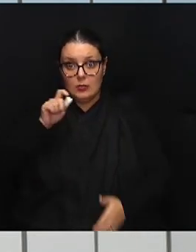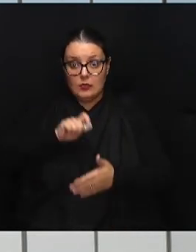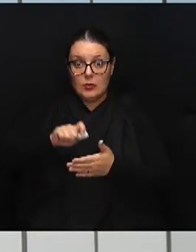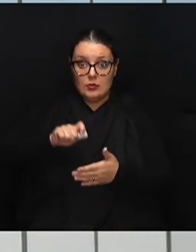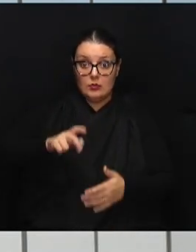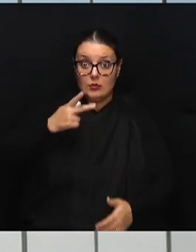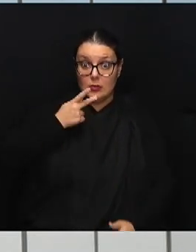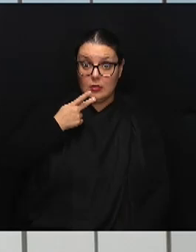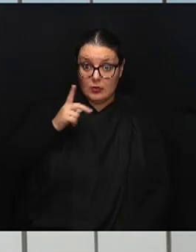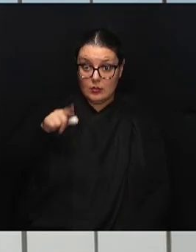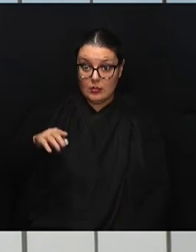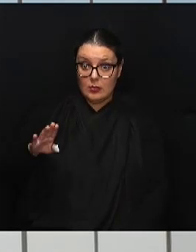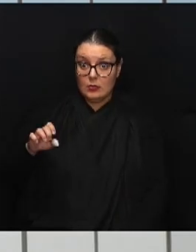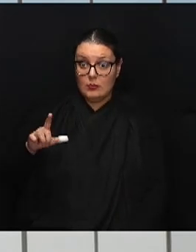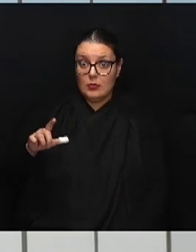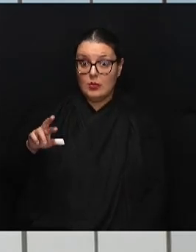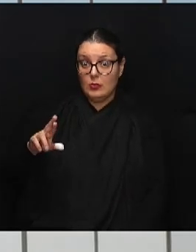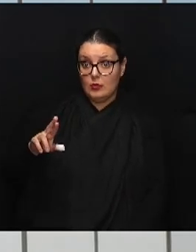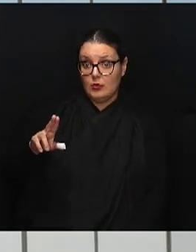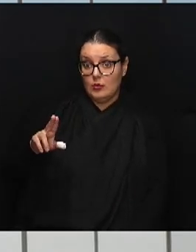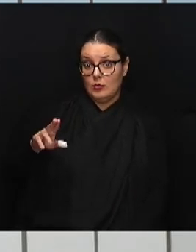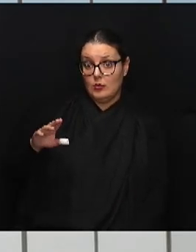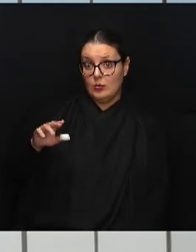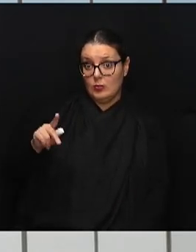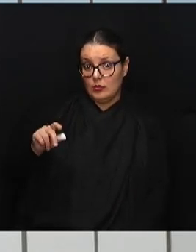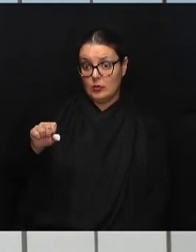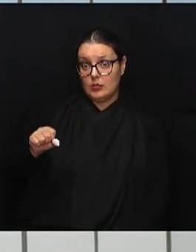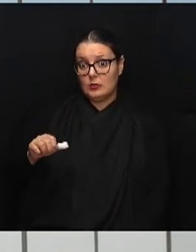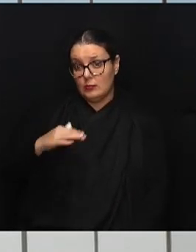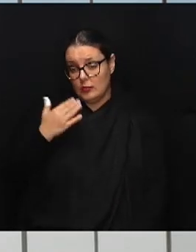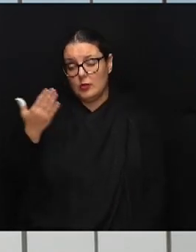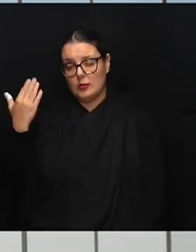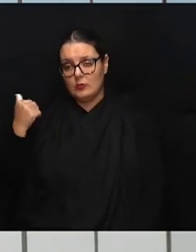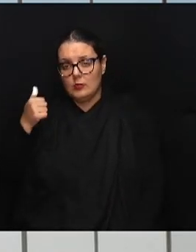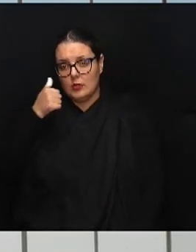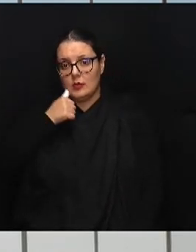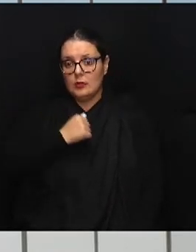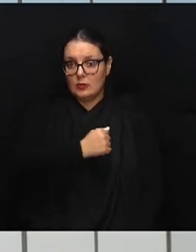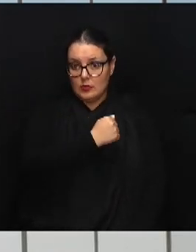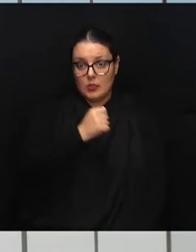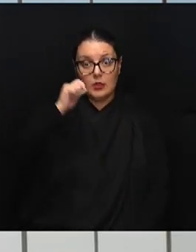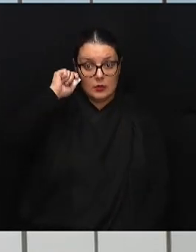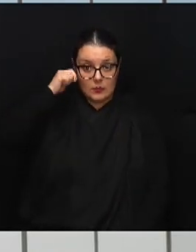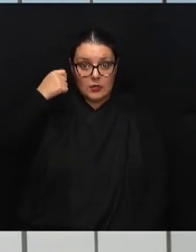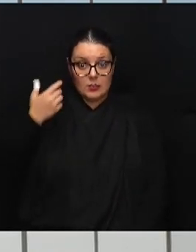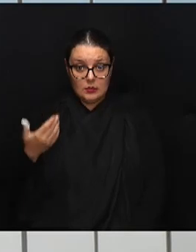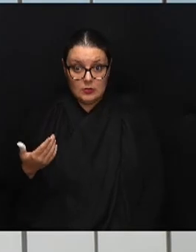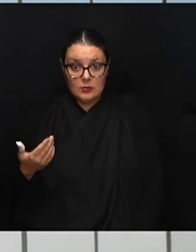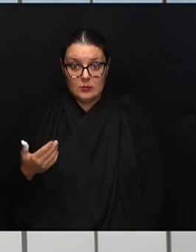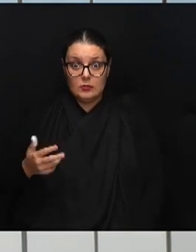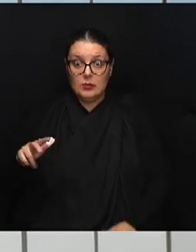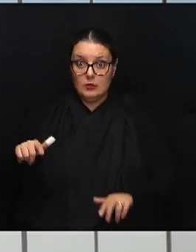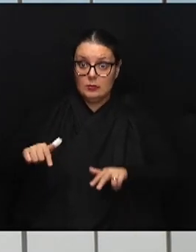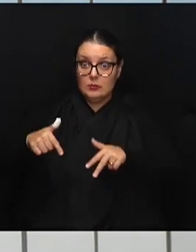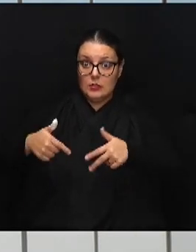bastante disso é a Bell Hooks, falecida recentemente, uma feminista negra. bastante